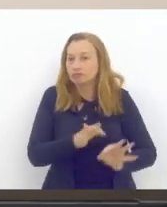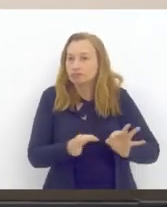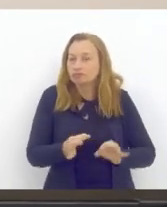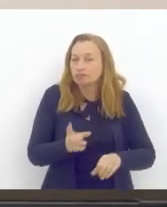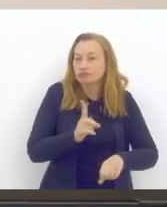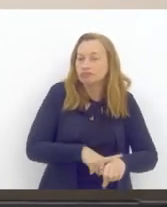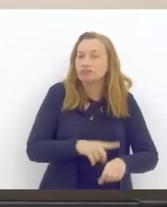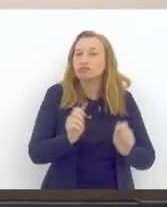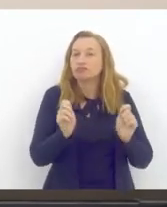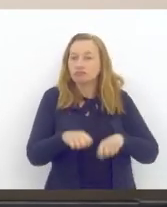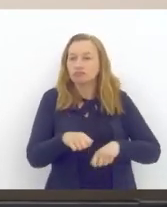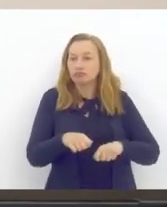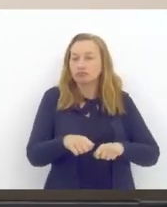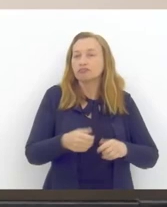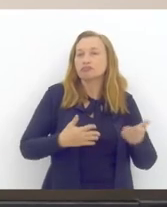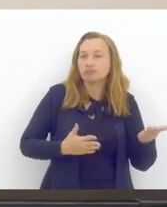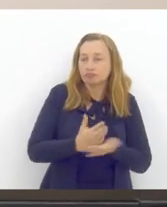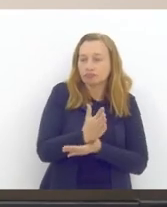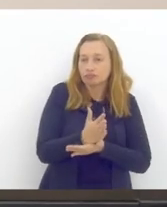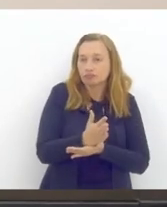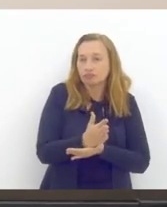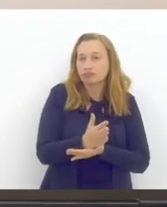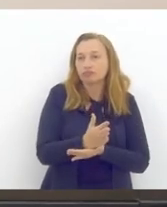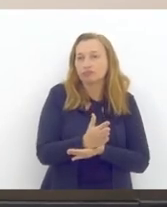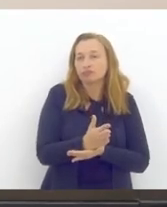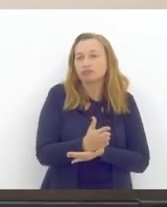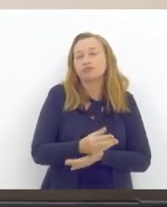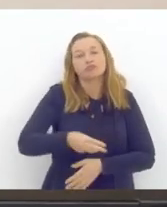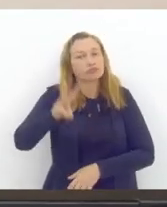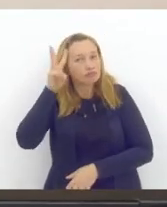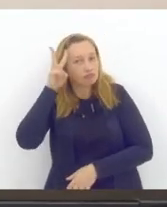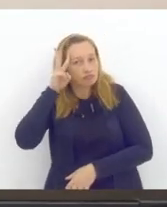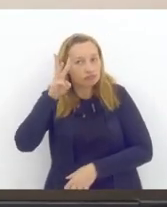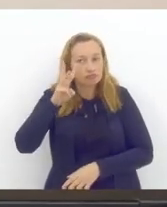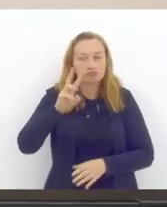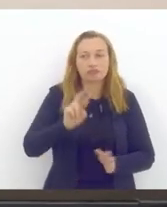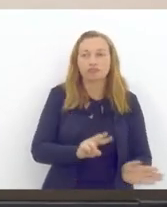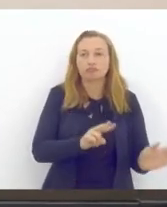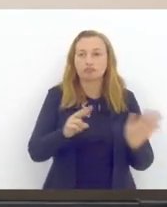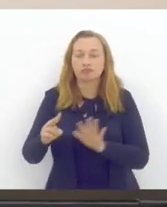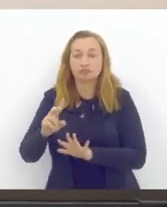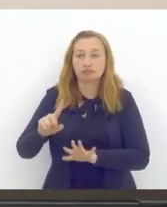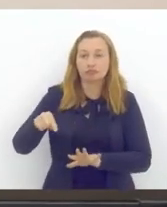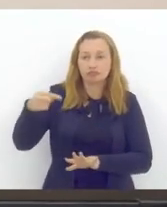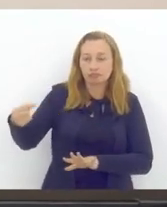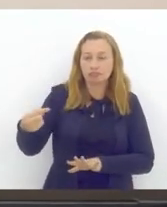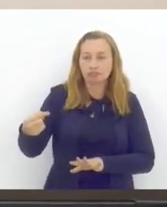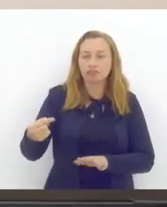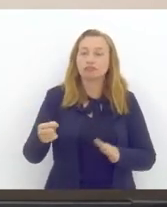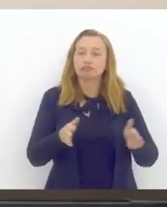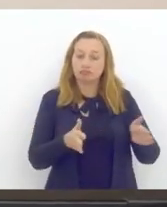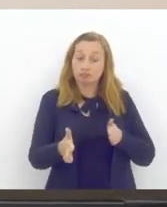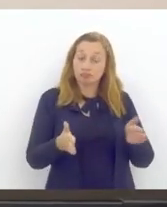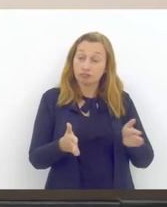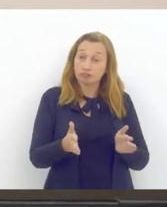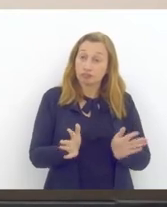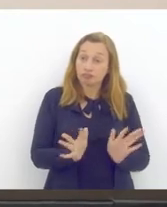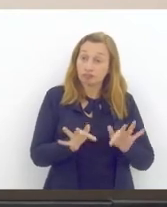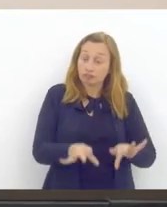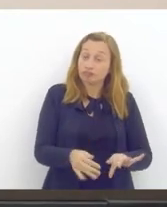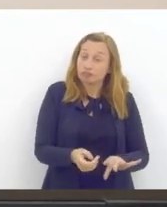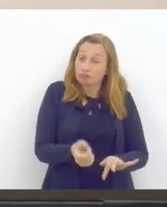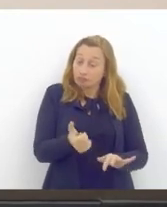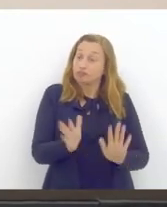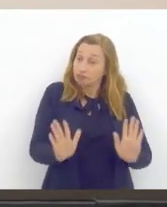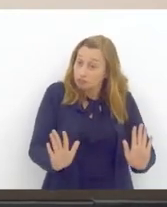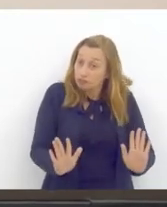seja possível de ser aprovada na terça-feira da semana que vem. O prazo já está vencido, né? Então, a gente tem